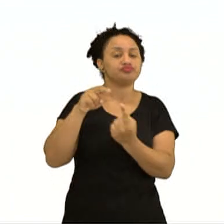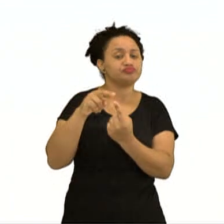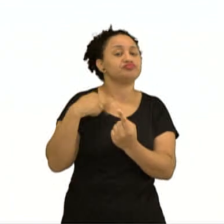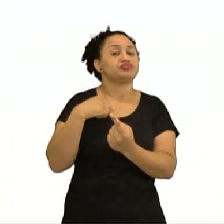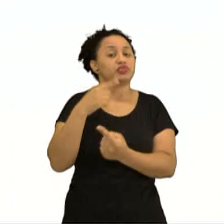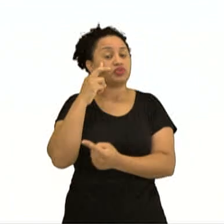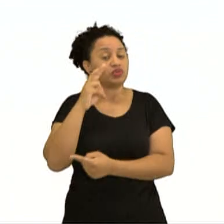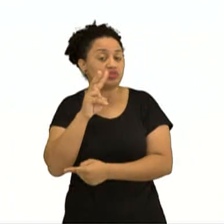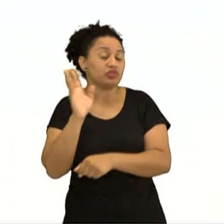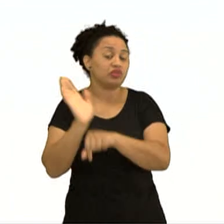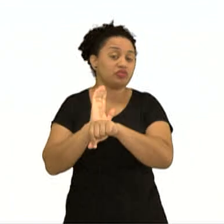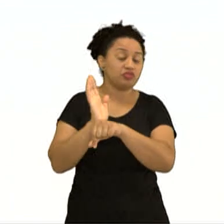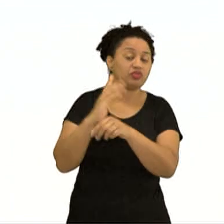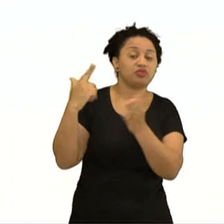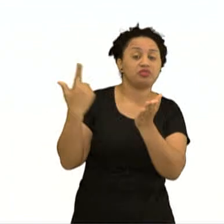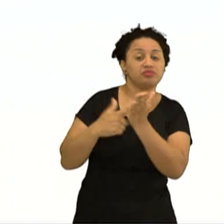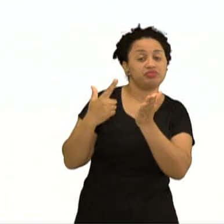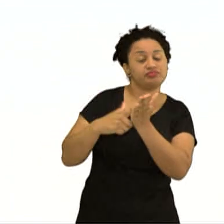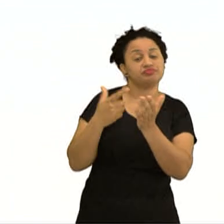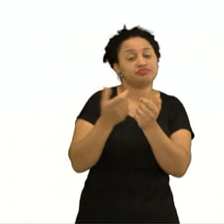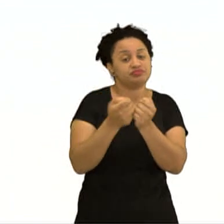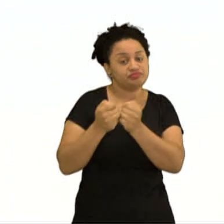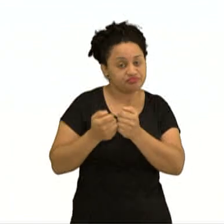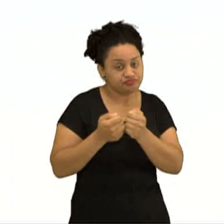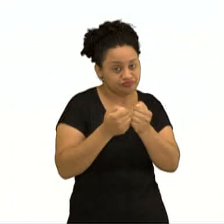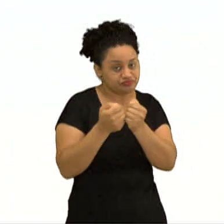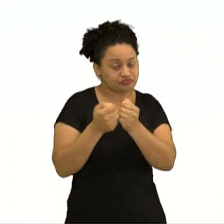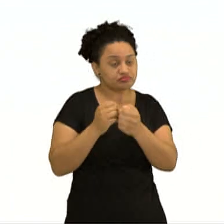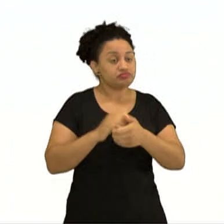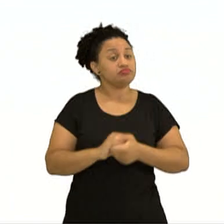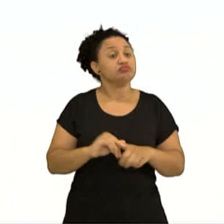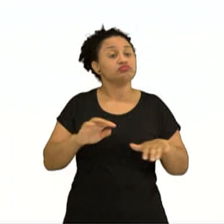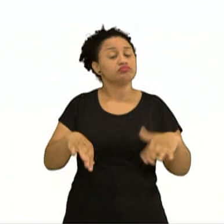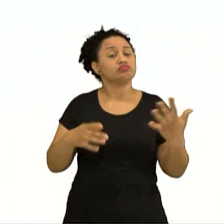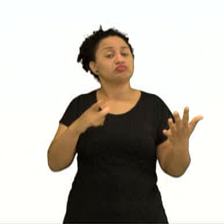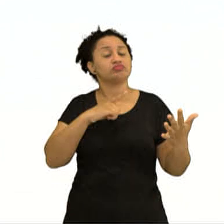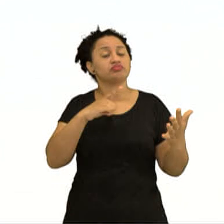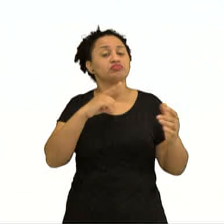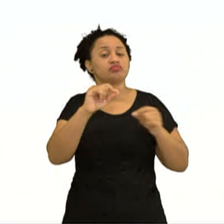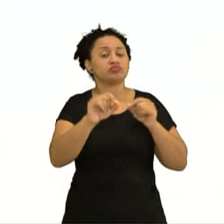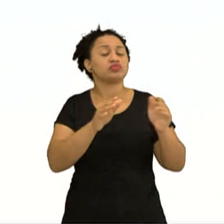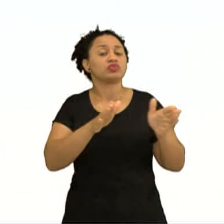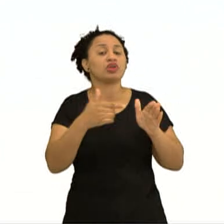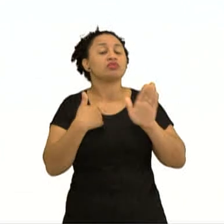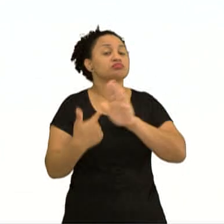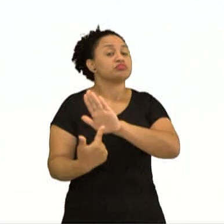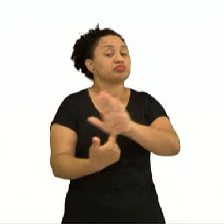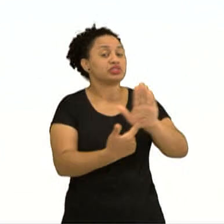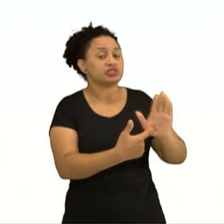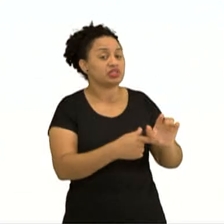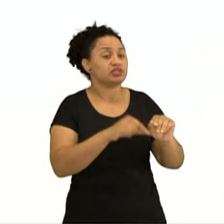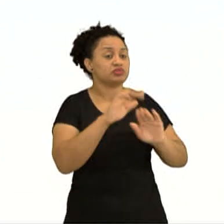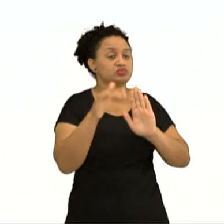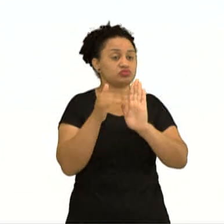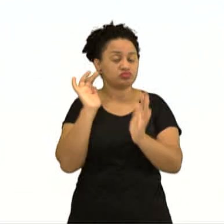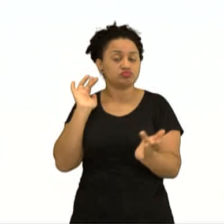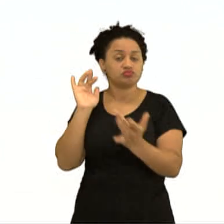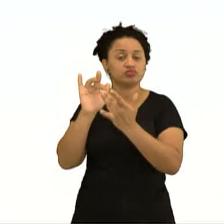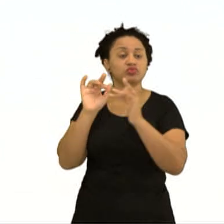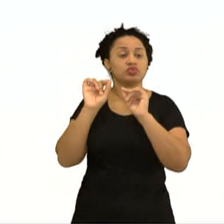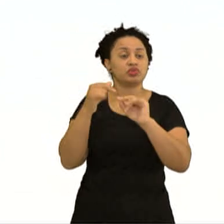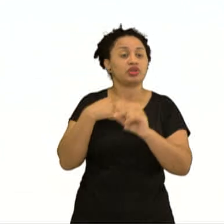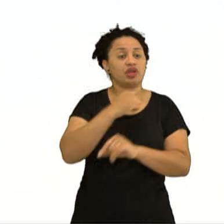em filmes, livros e games. Temos, então, uma sessão de apresentação dos clássicos, que vão